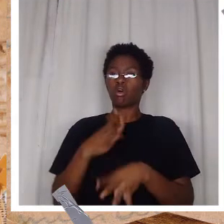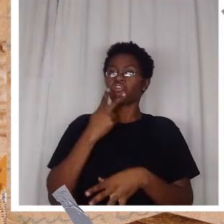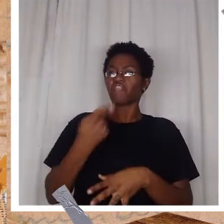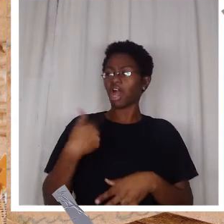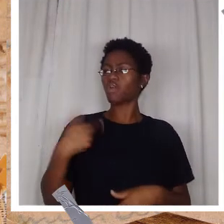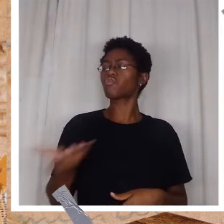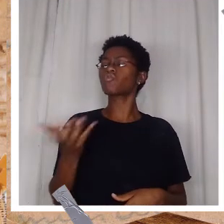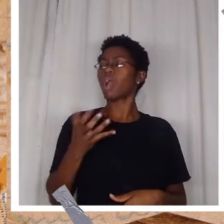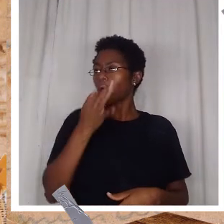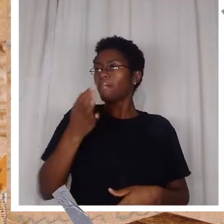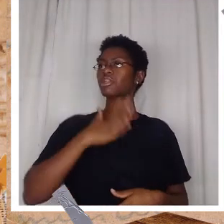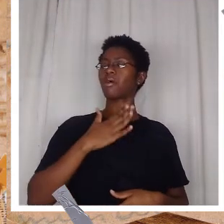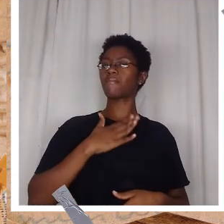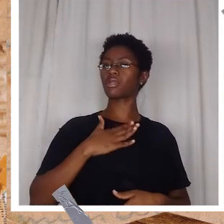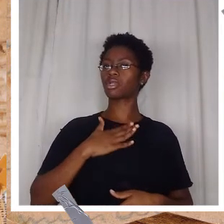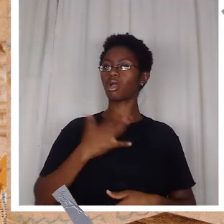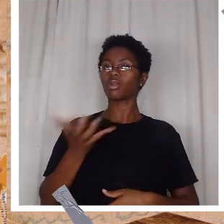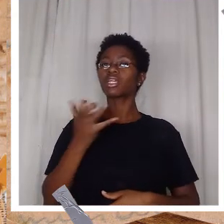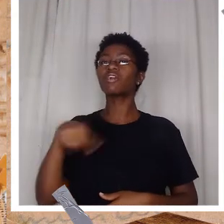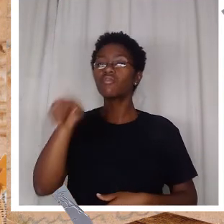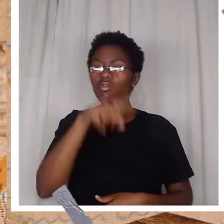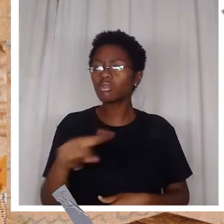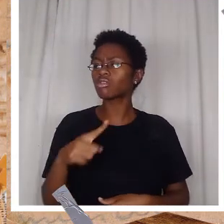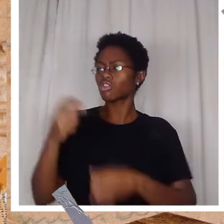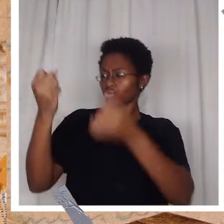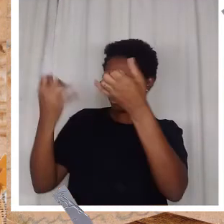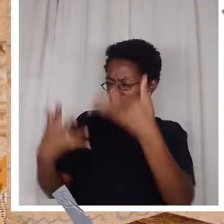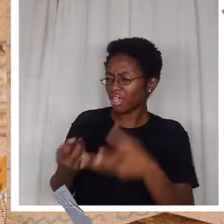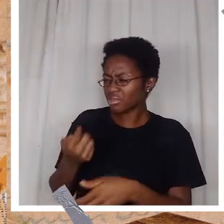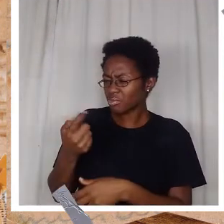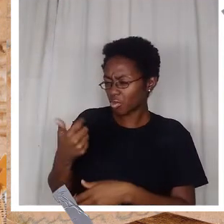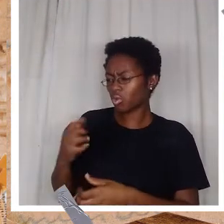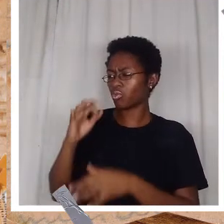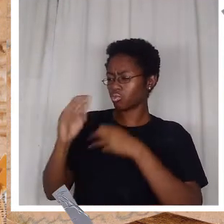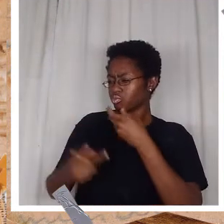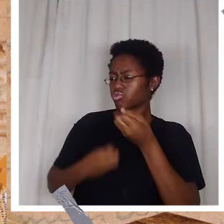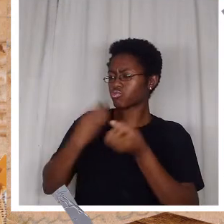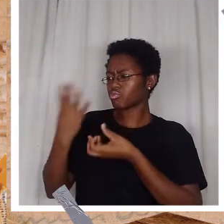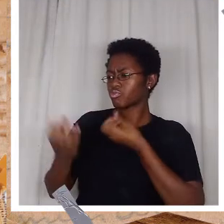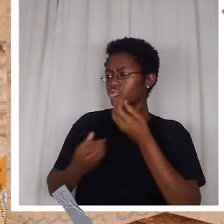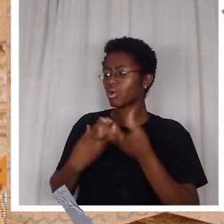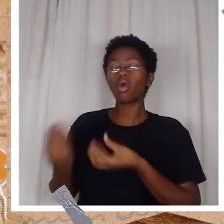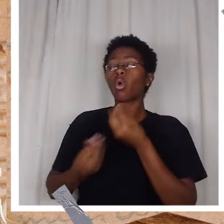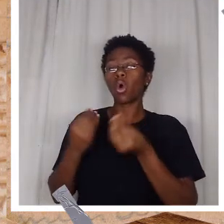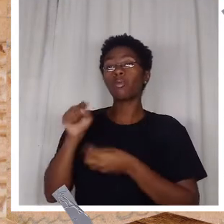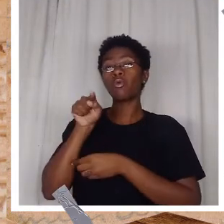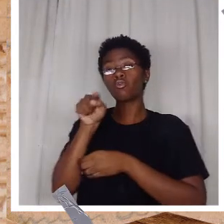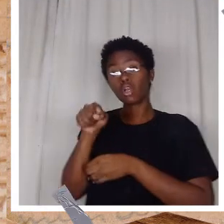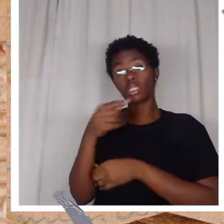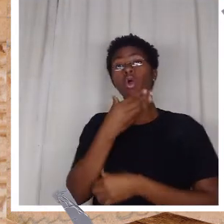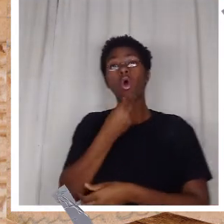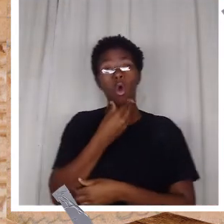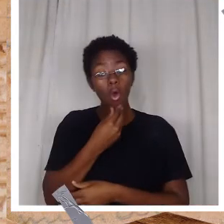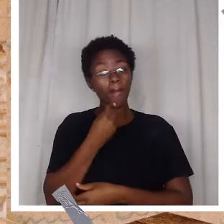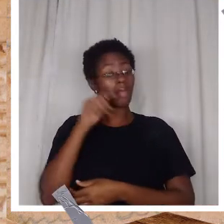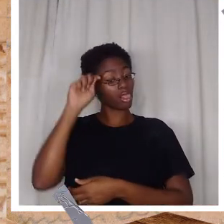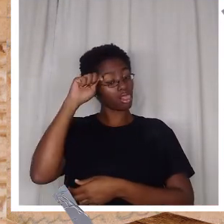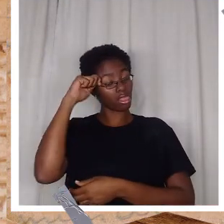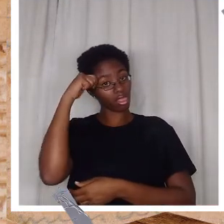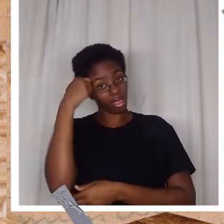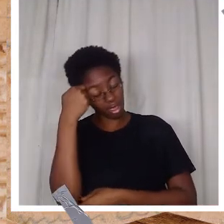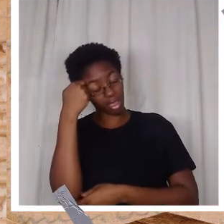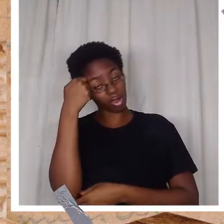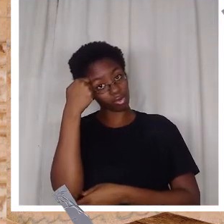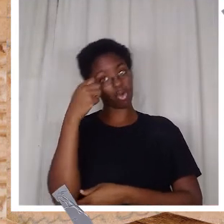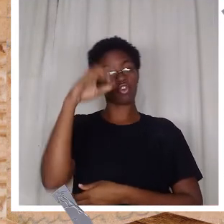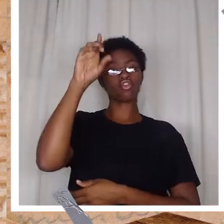Eu queria que você falasse um pouco como foi você, sendo um homem negro,